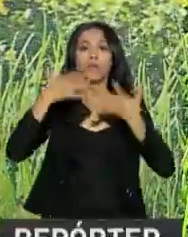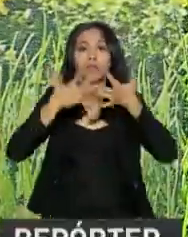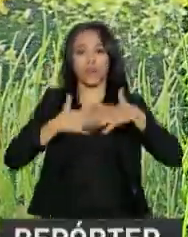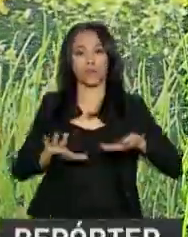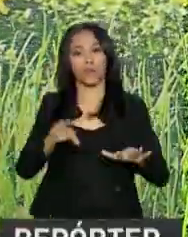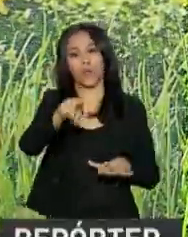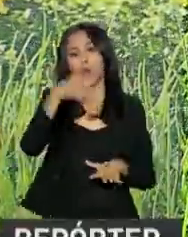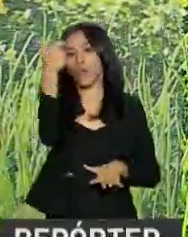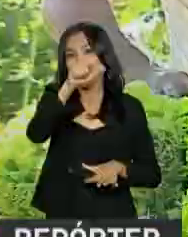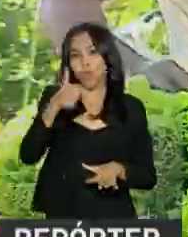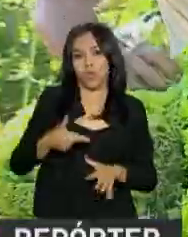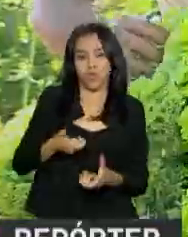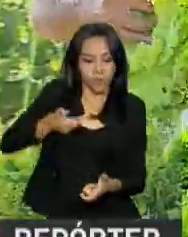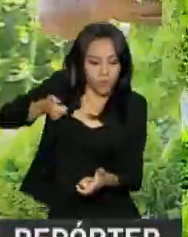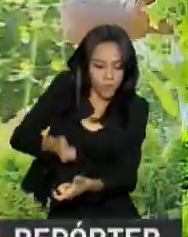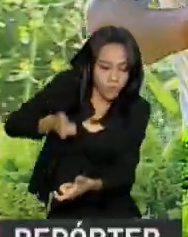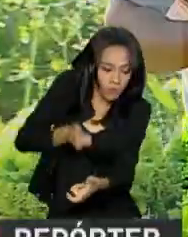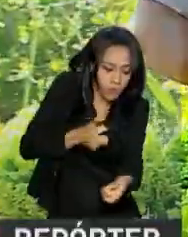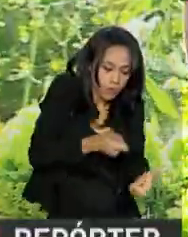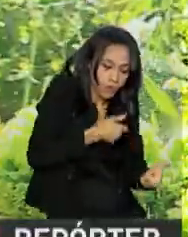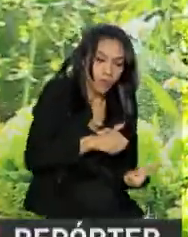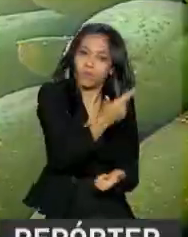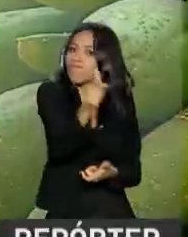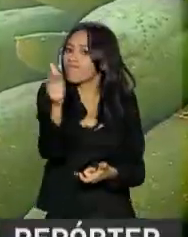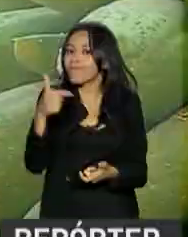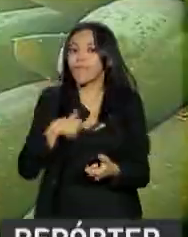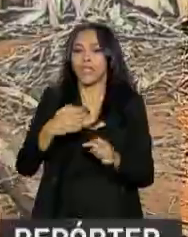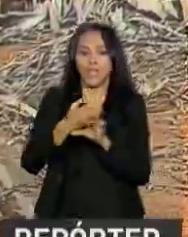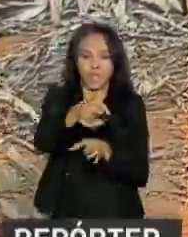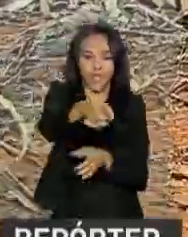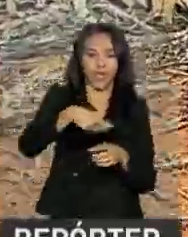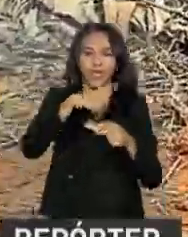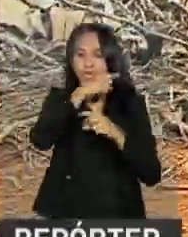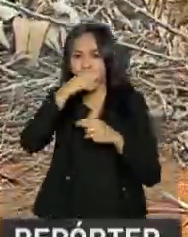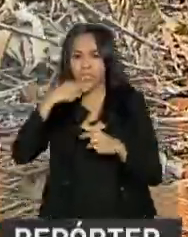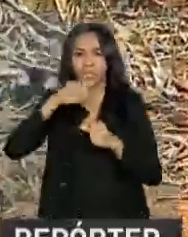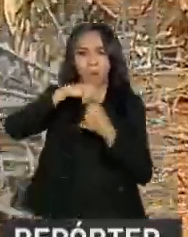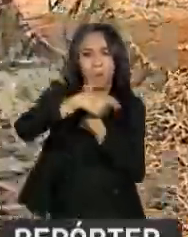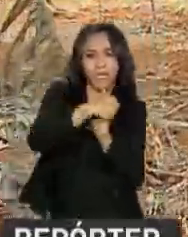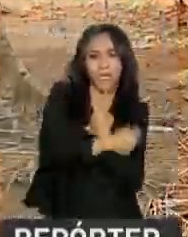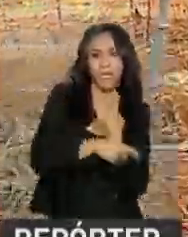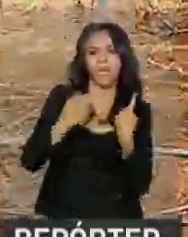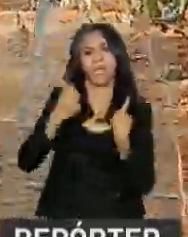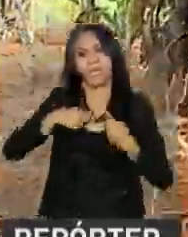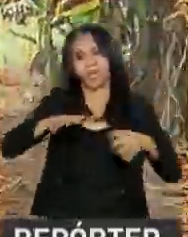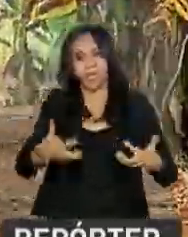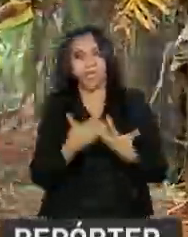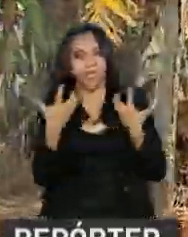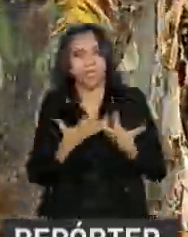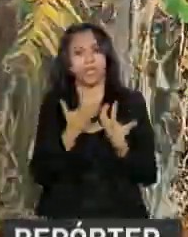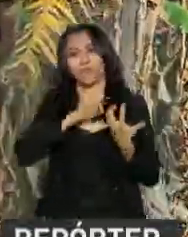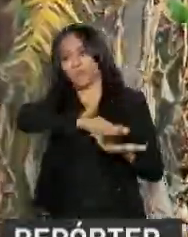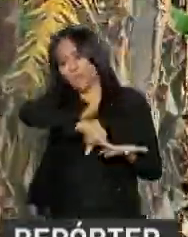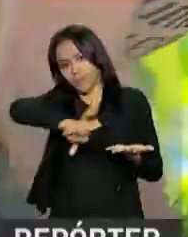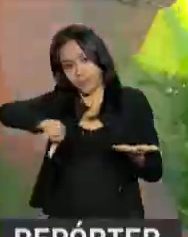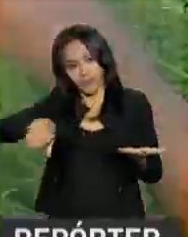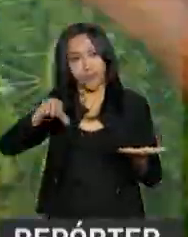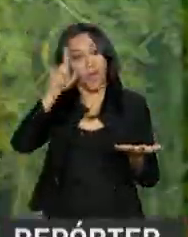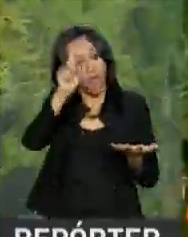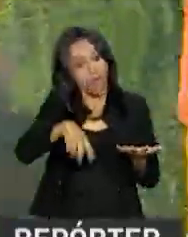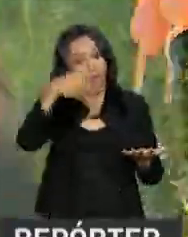sem agrotóxicos tem alface cenoura mamão banana tudo sai diretamente da pequena propriedade